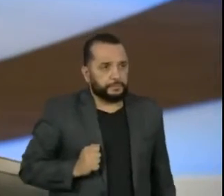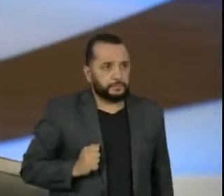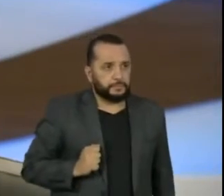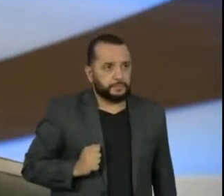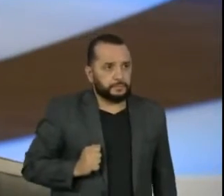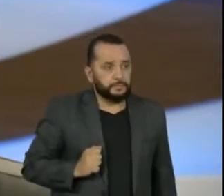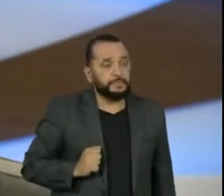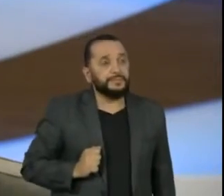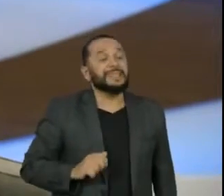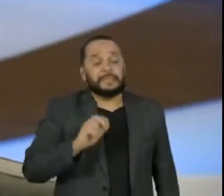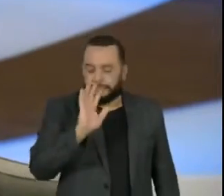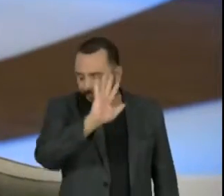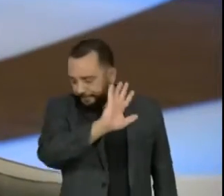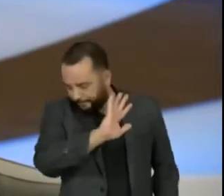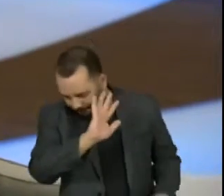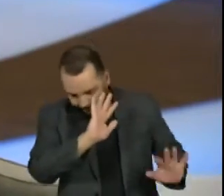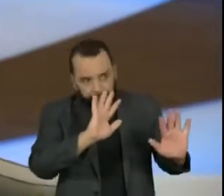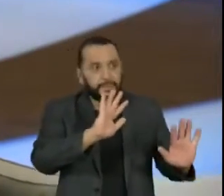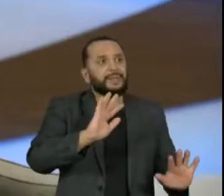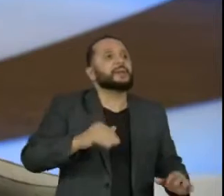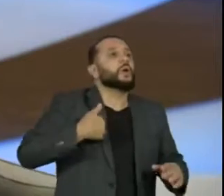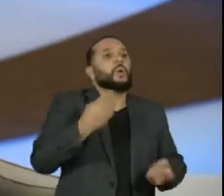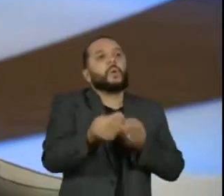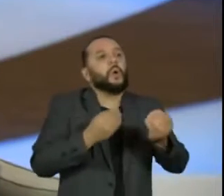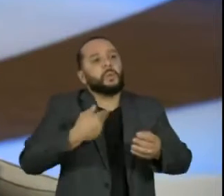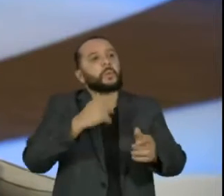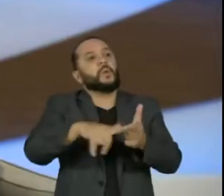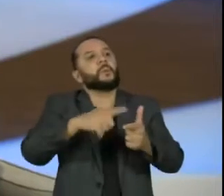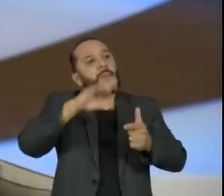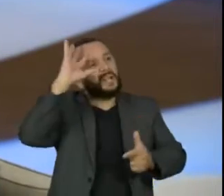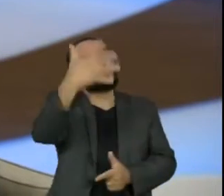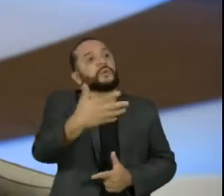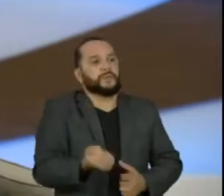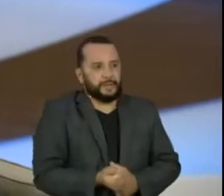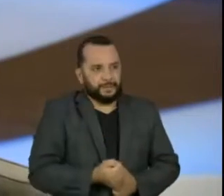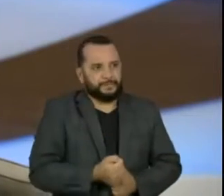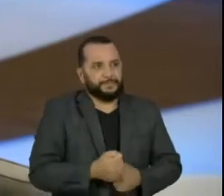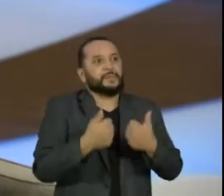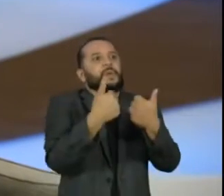se alguém trouxer para mim a solução de transporte público,